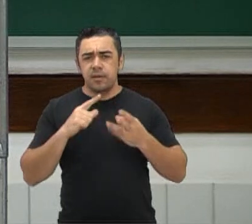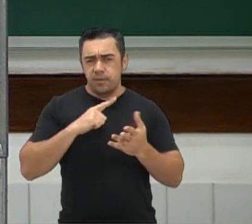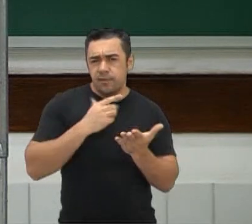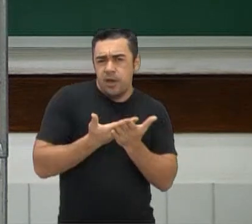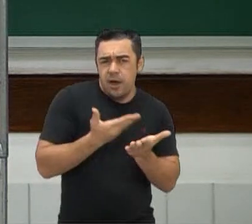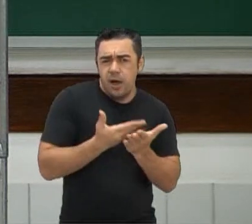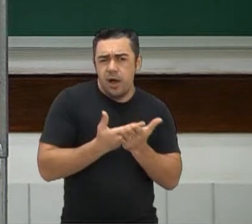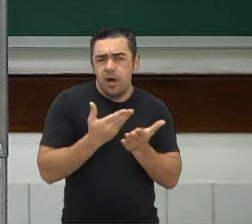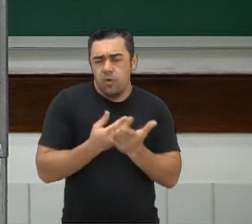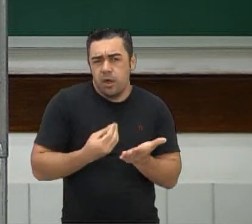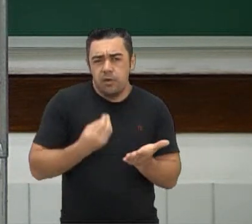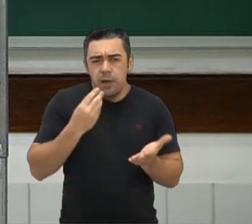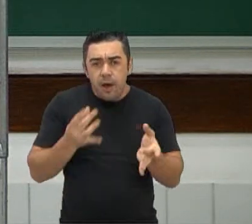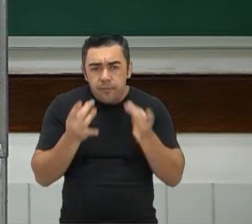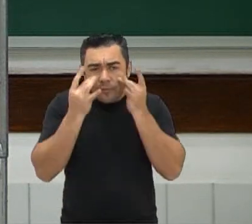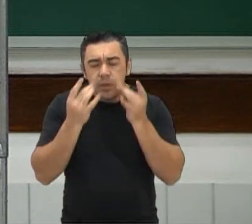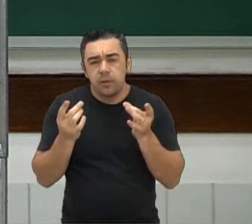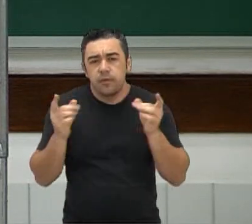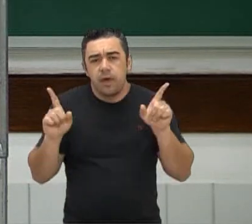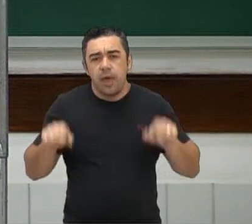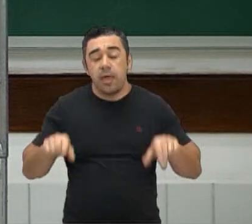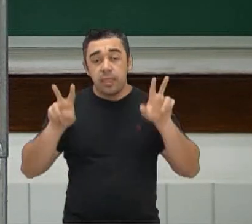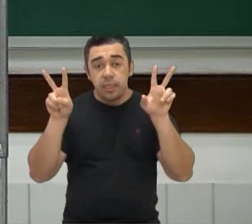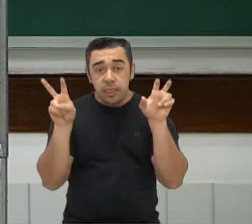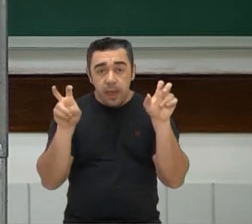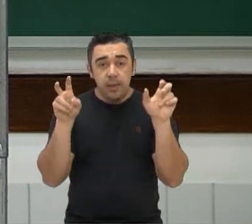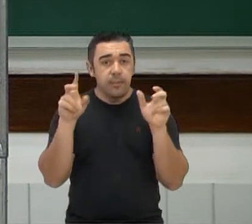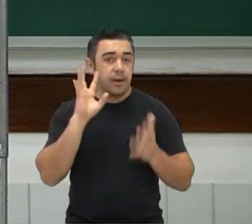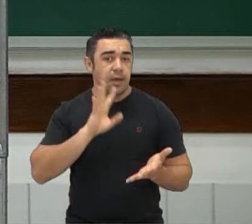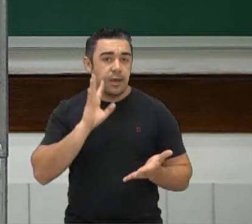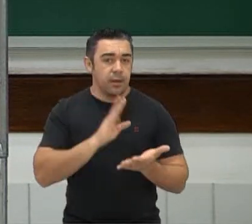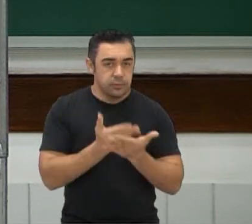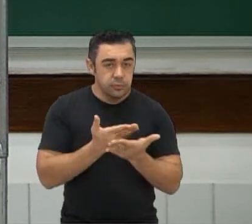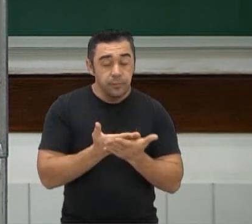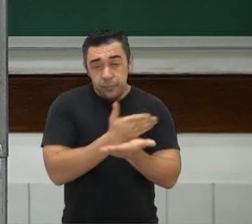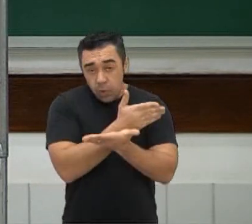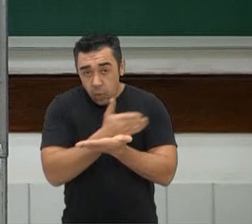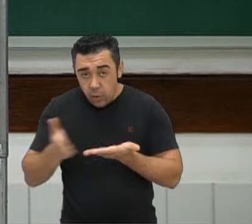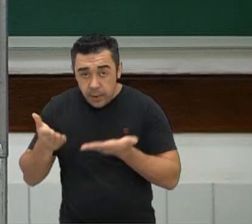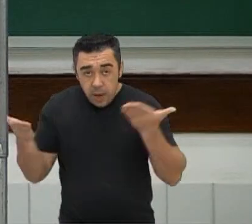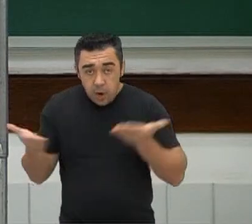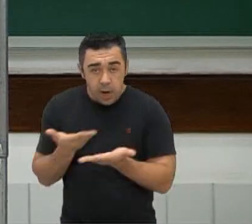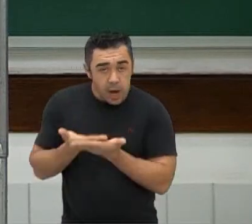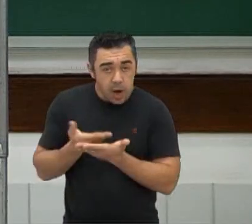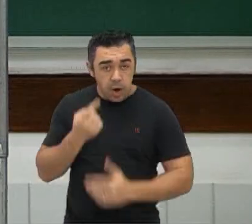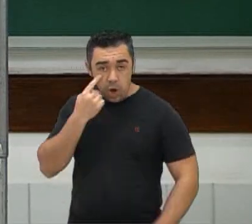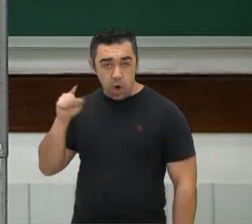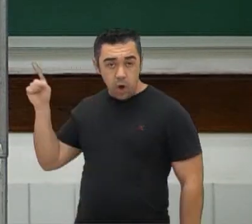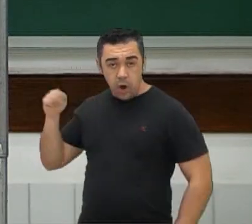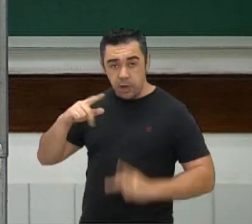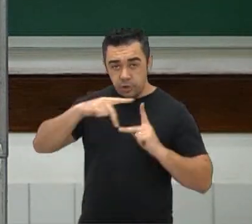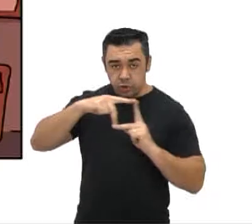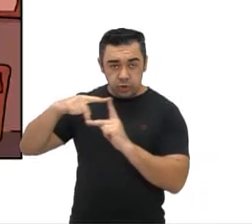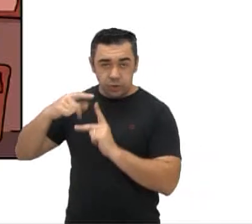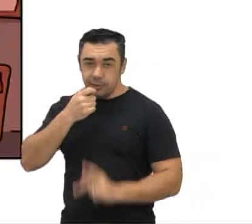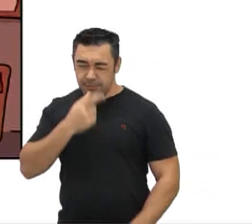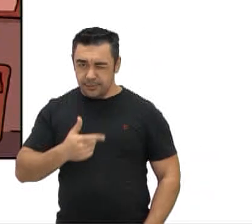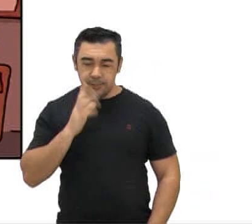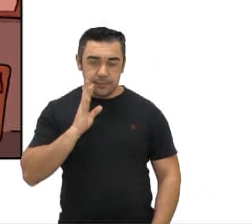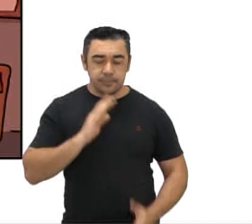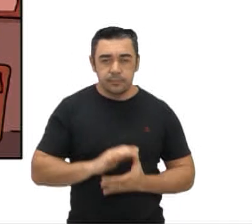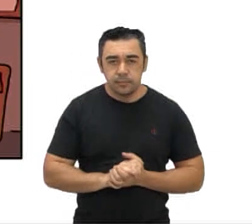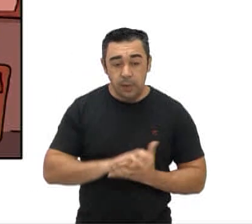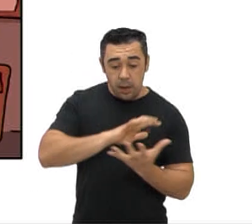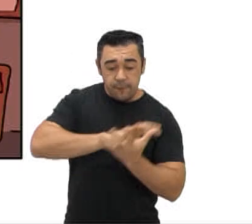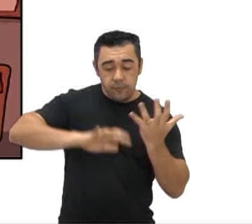legal falando desse tema, que também é um tema muito bacana de estudar. Vamos começar a aula de hoje com essa tirinha aqui, olha que bacana. Revolta